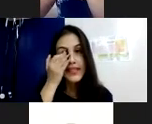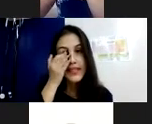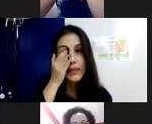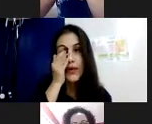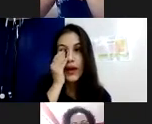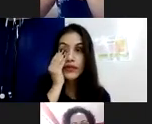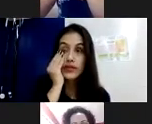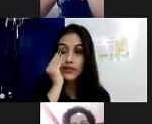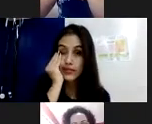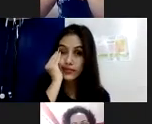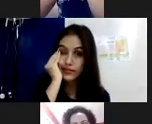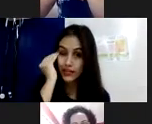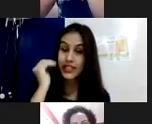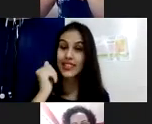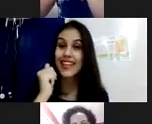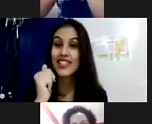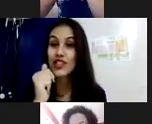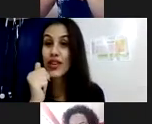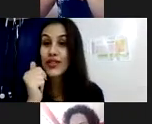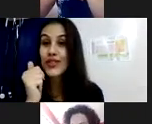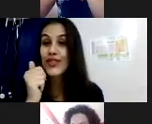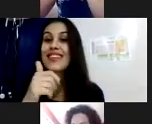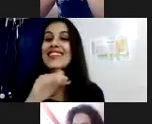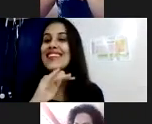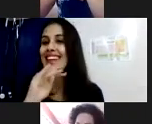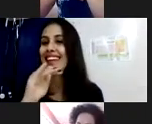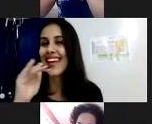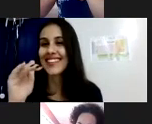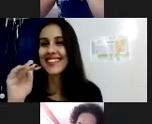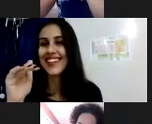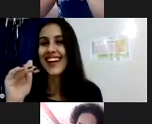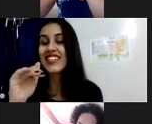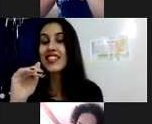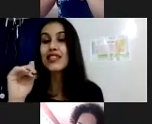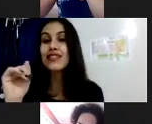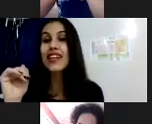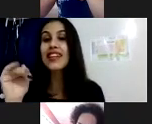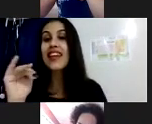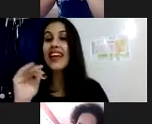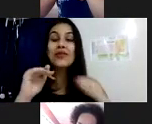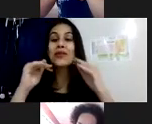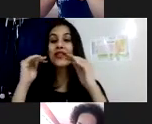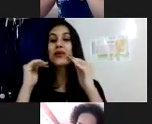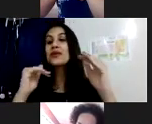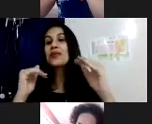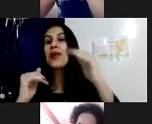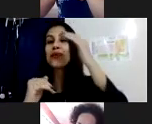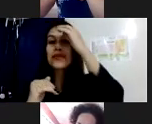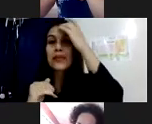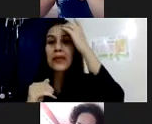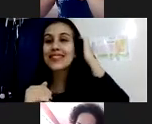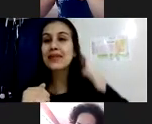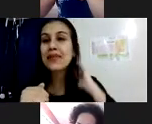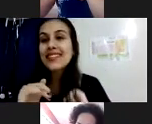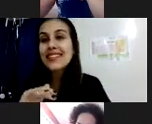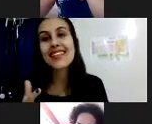é a principal causa de acidente de idosos? Queda. Aqui a gente não tem nenhum segundo ponto